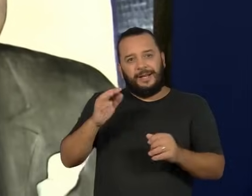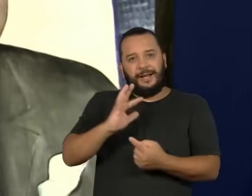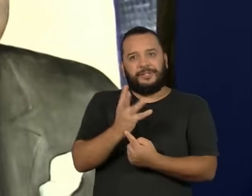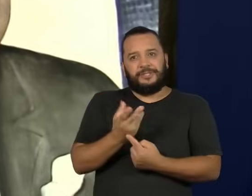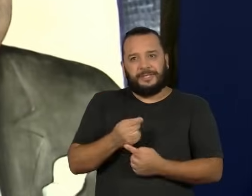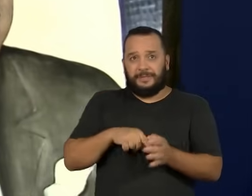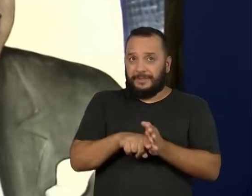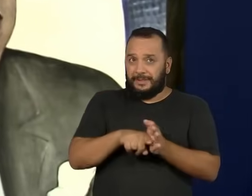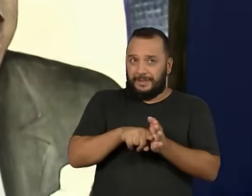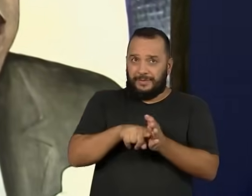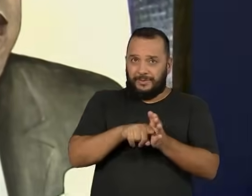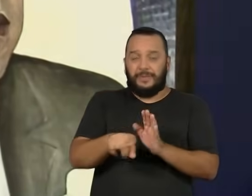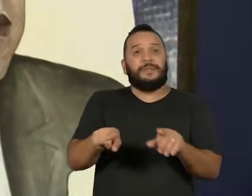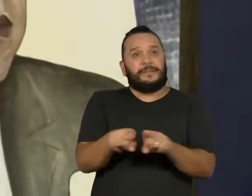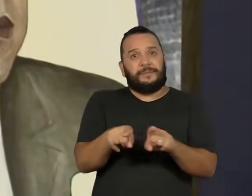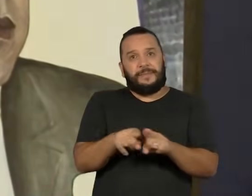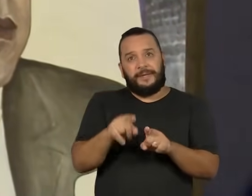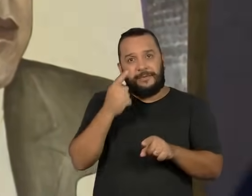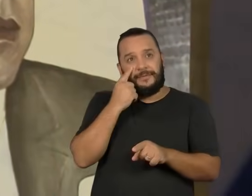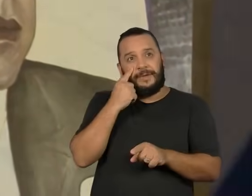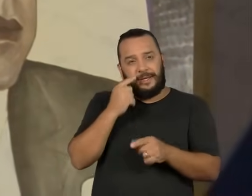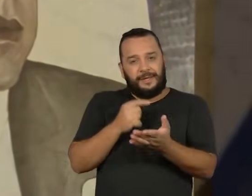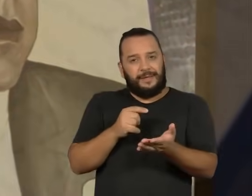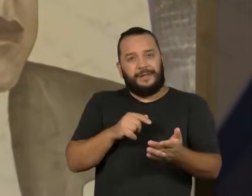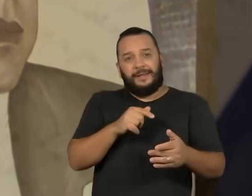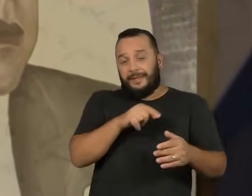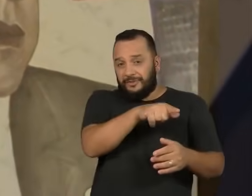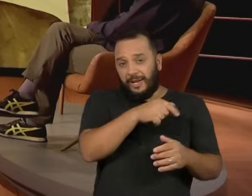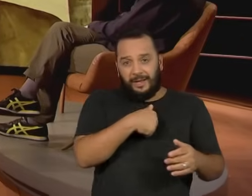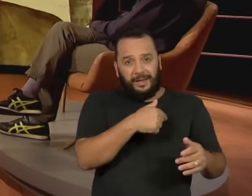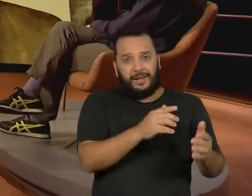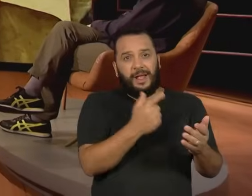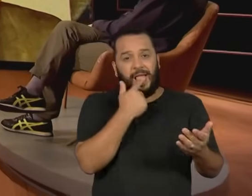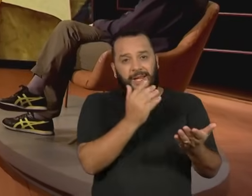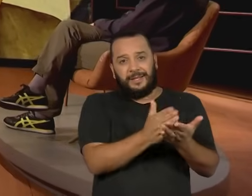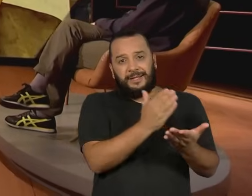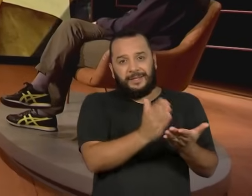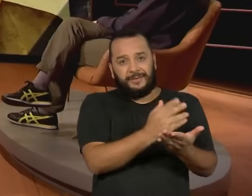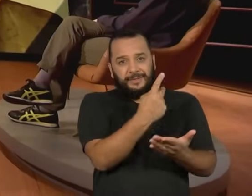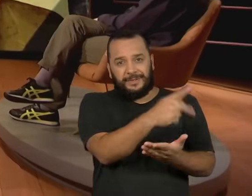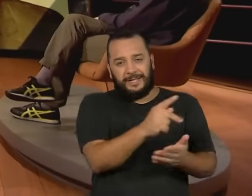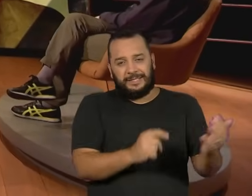Wisnik, que vê na obra dele algumas de suas grandes inspirações.